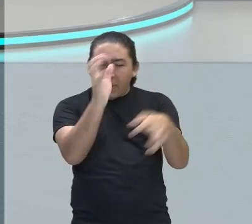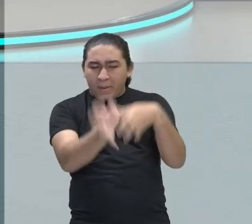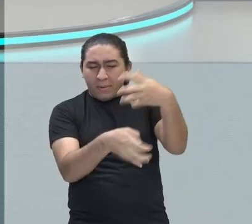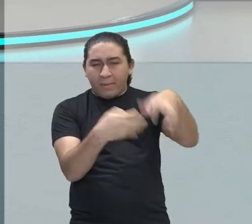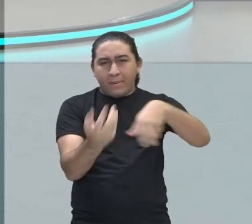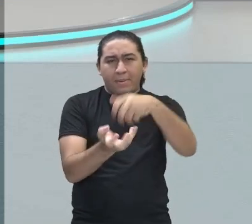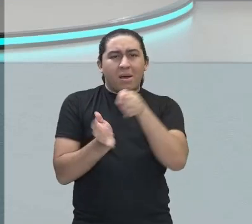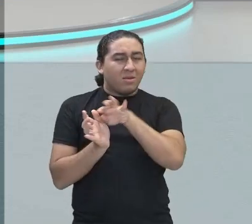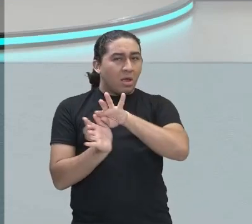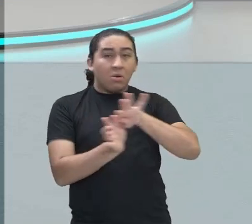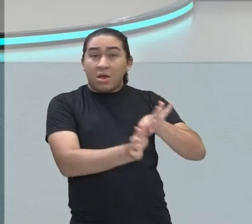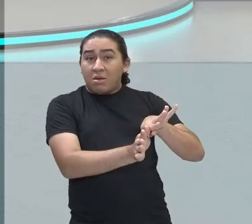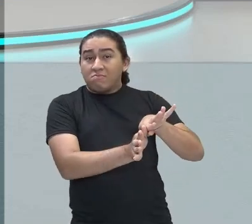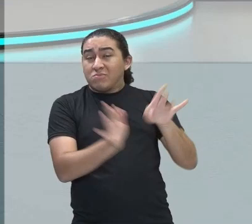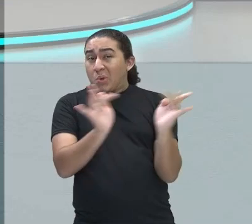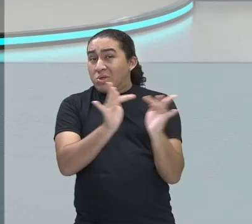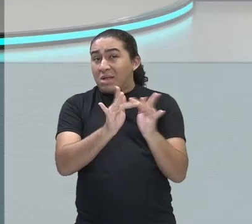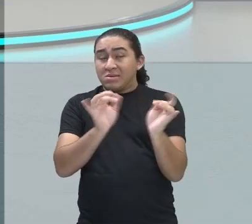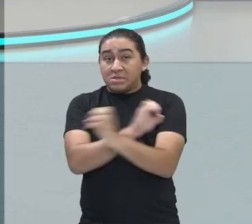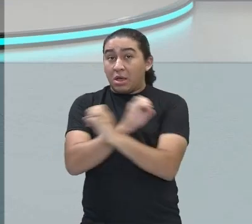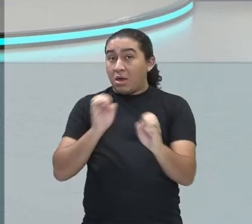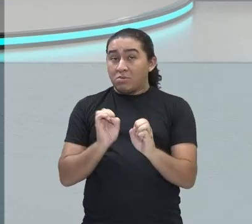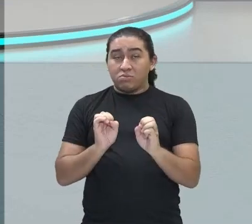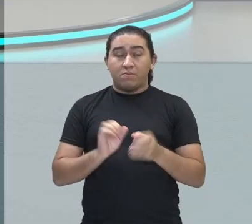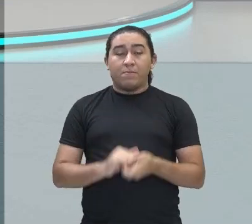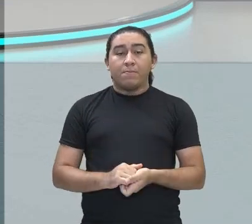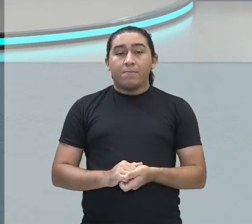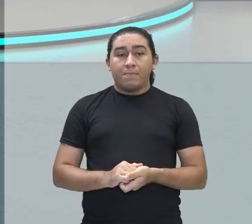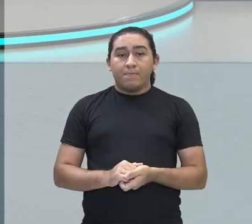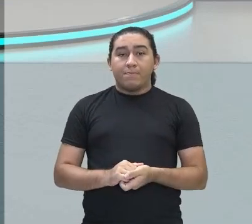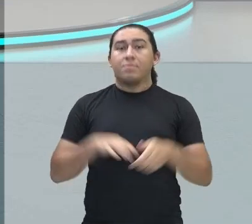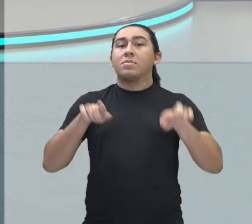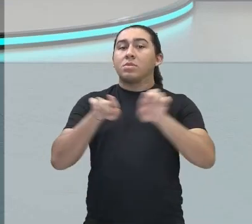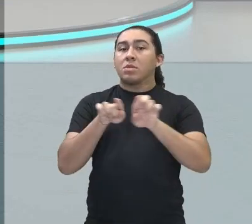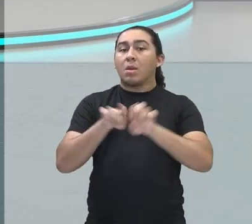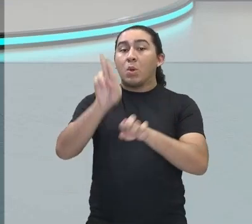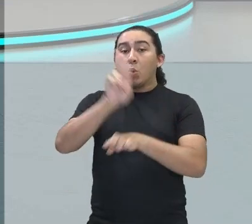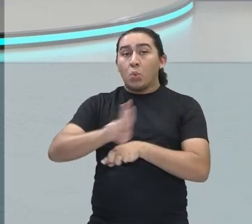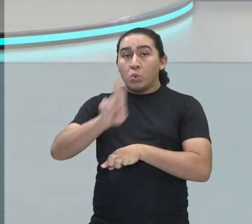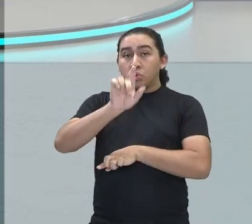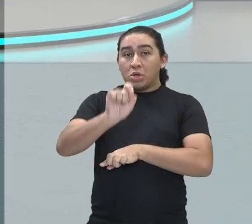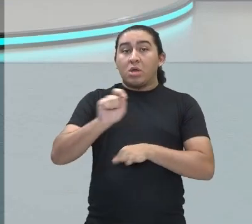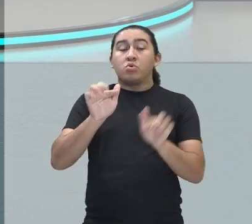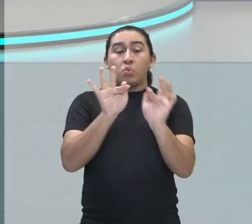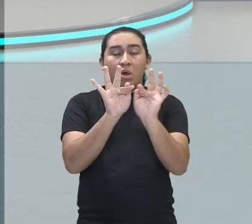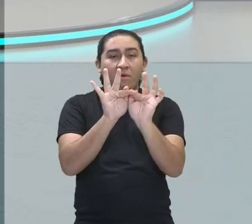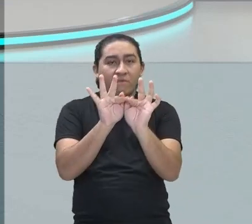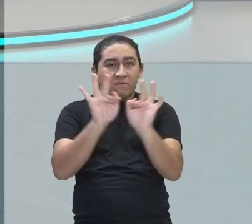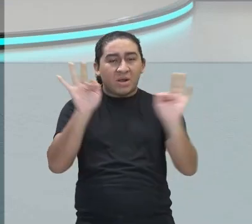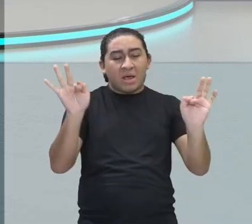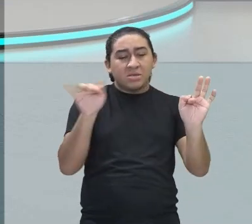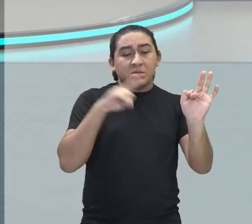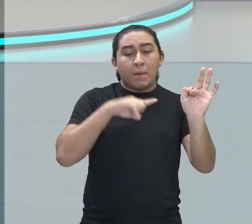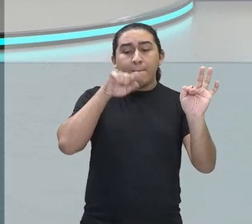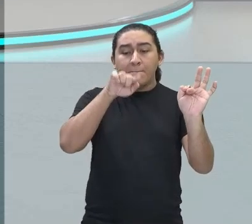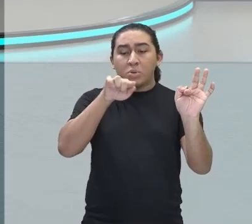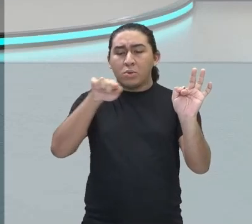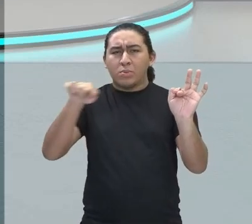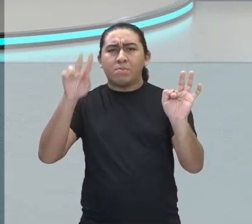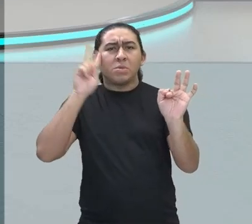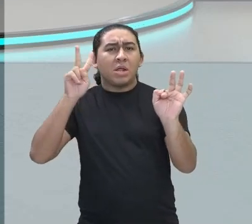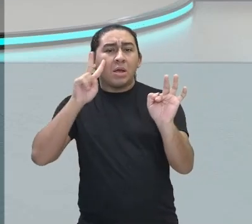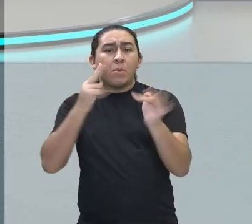quer ter nenhum contato com isso. Uso de reticências. Nós estudamos lá em gramática,